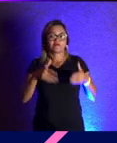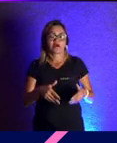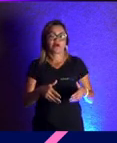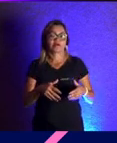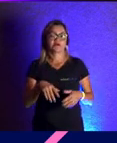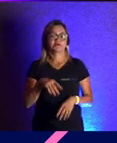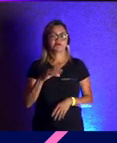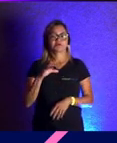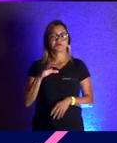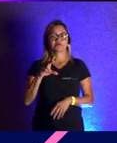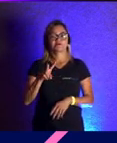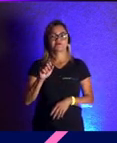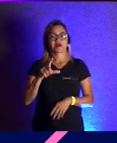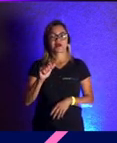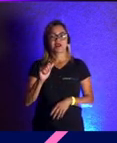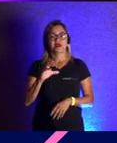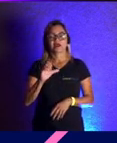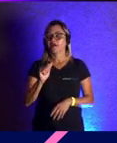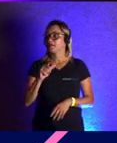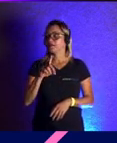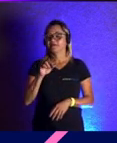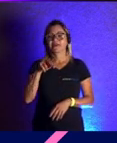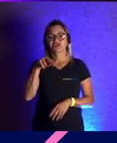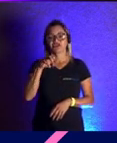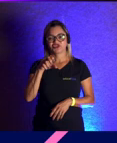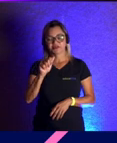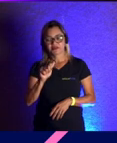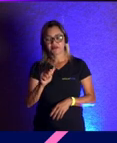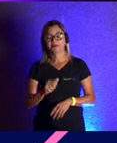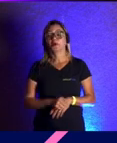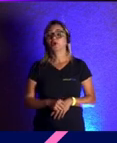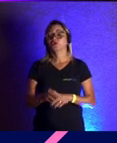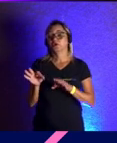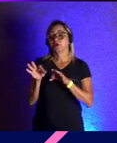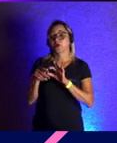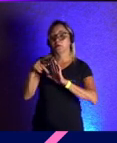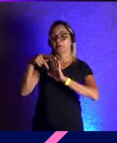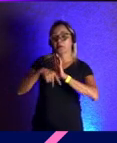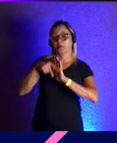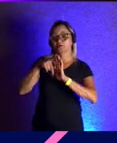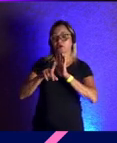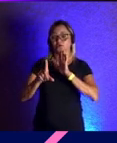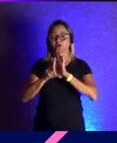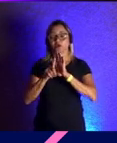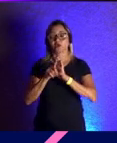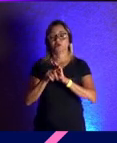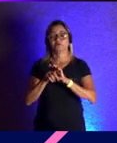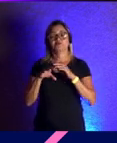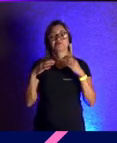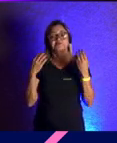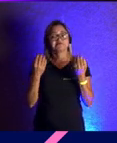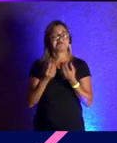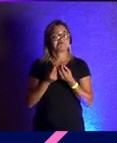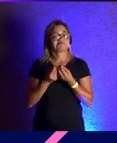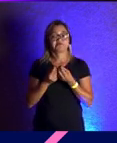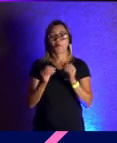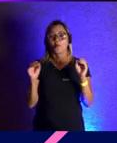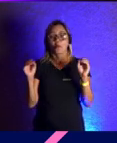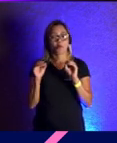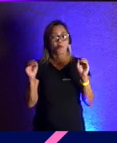um projeto de lei relacionado à pesquisa para estudos nas pessoas, para uma agência pública, e depois um